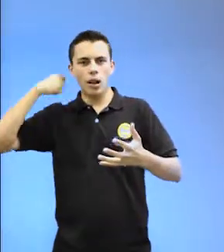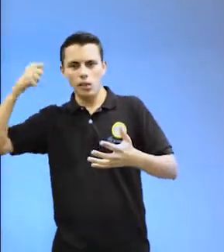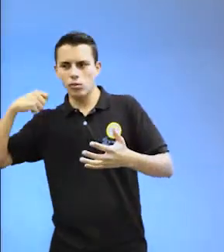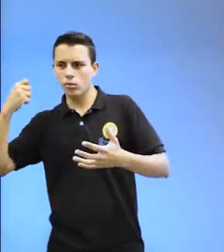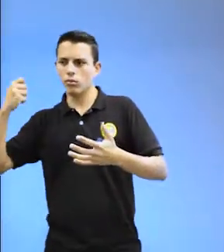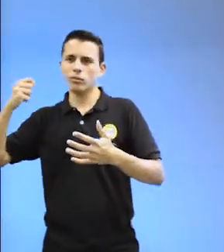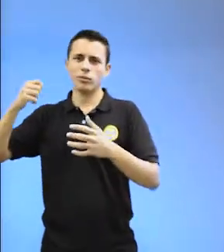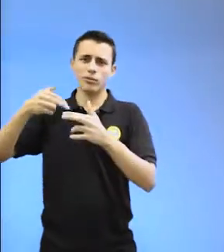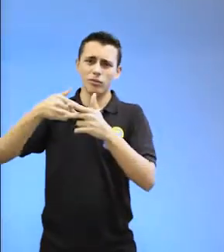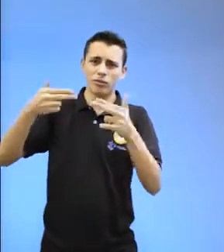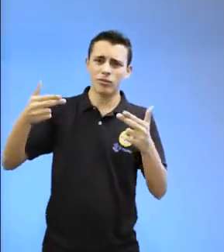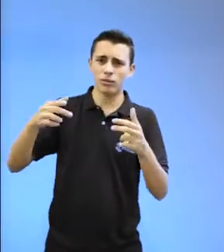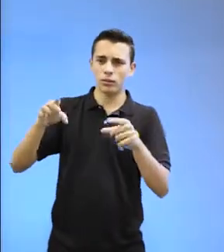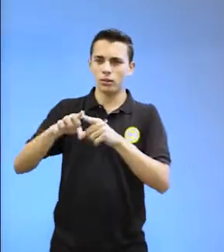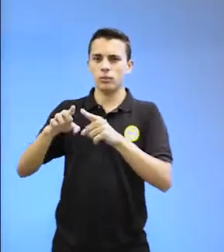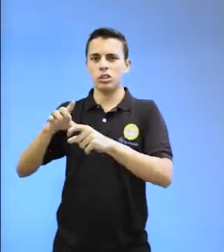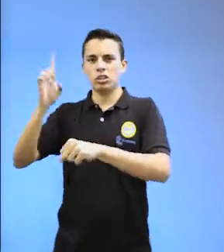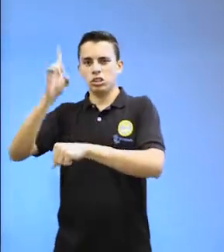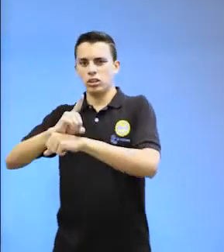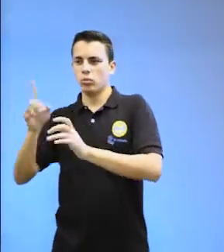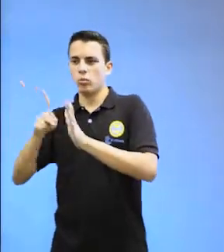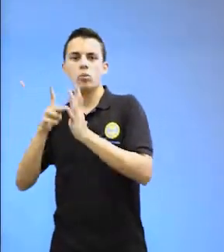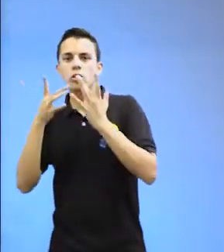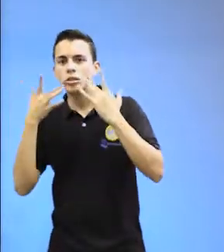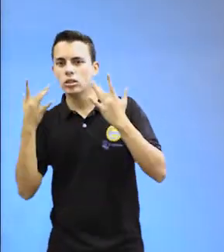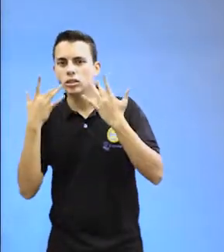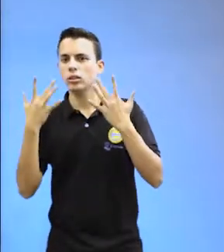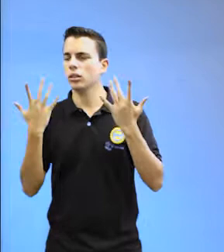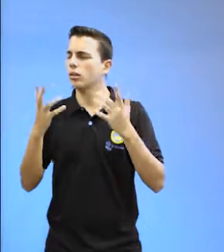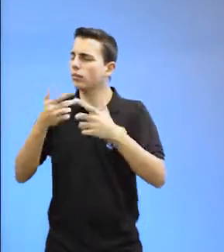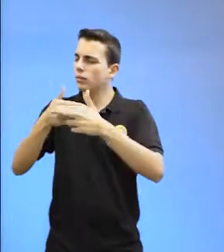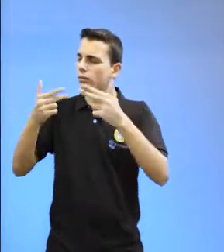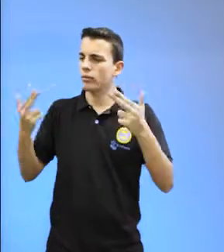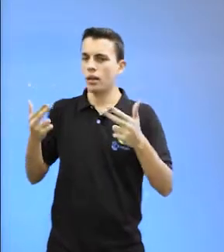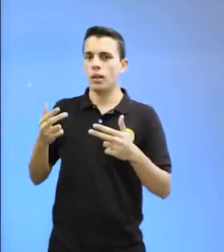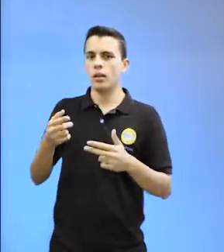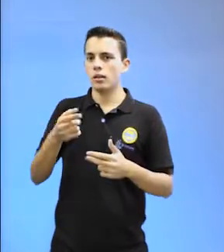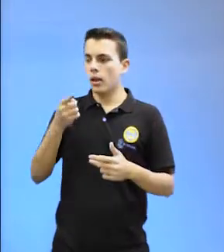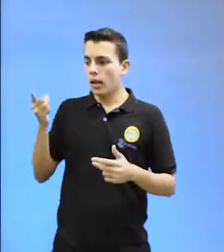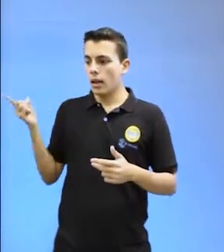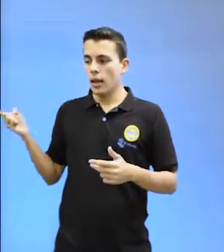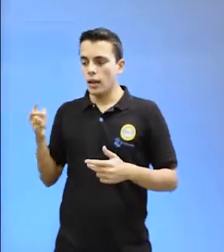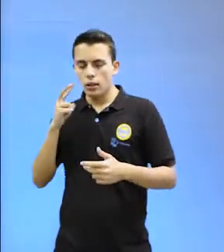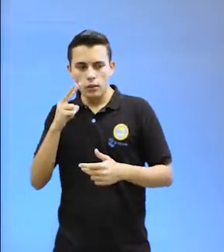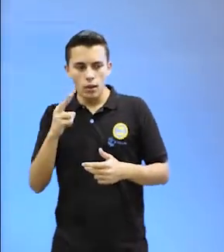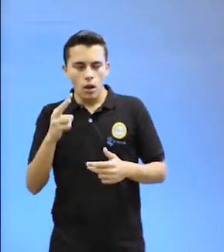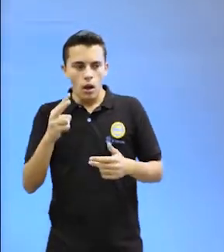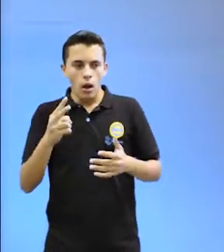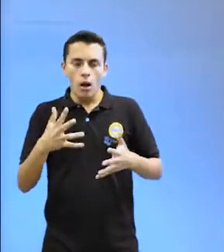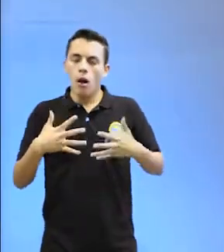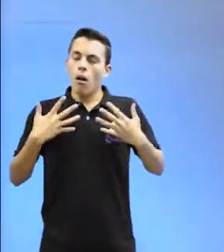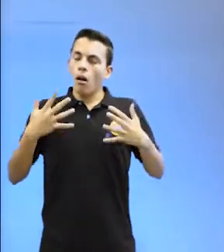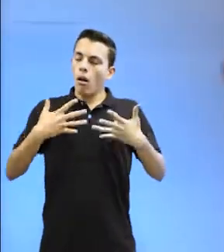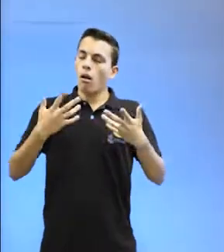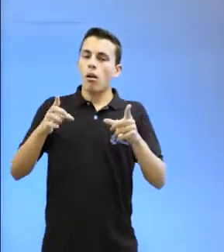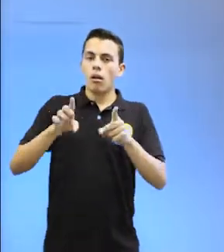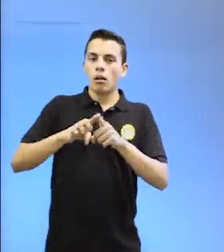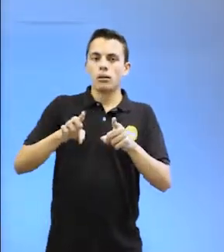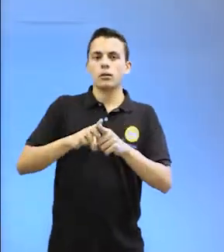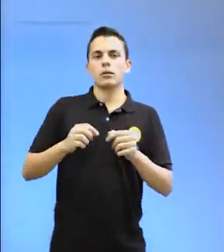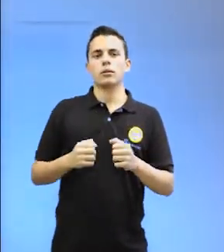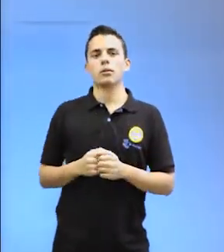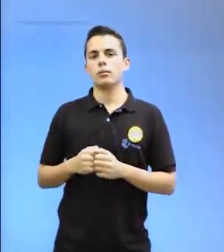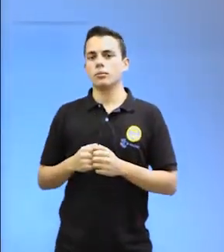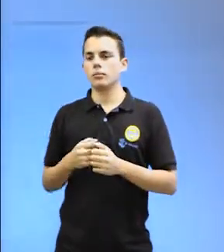diretor teatral. Então, assim, a alegria com que eles percebem... O retorno. Na maioria trabalha com teatro, mas